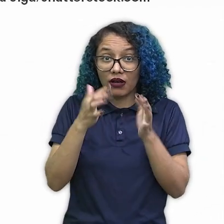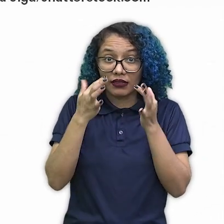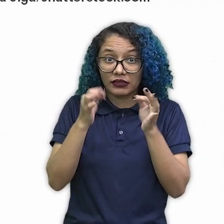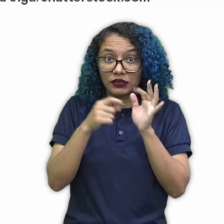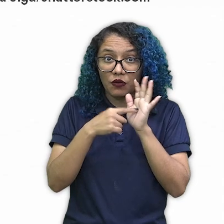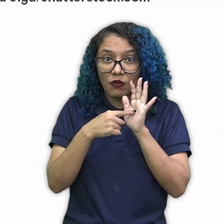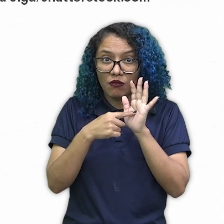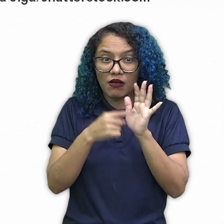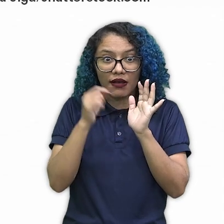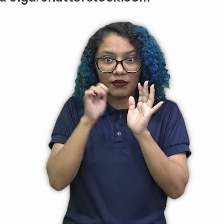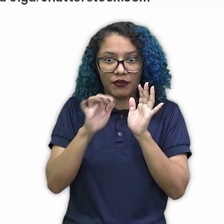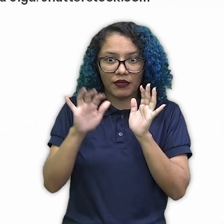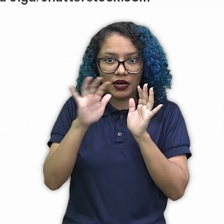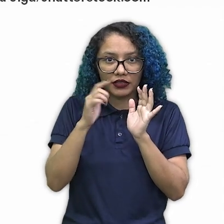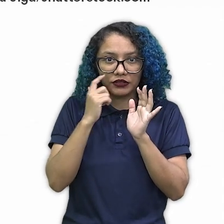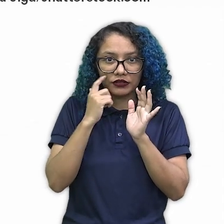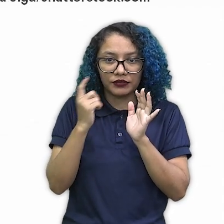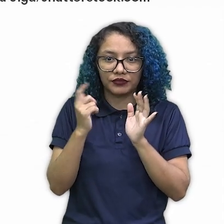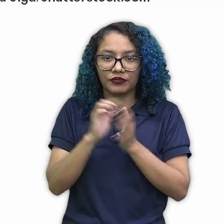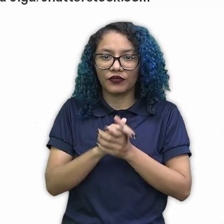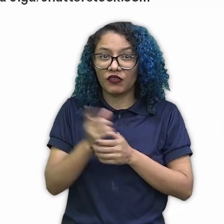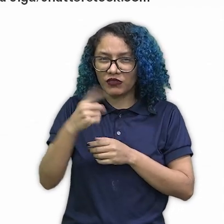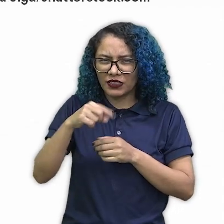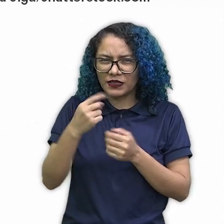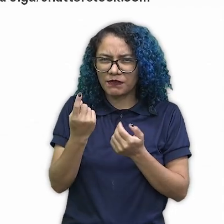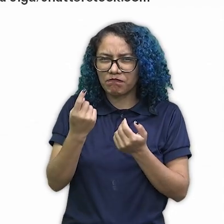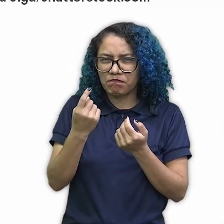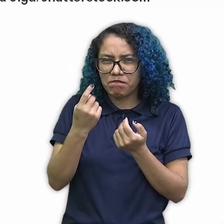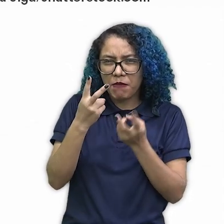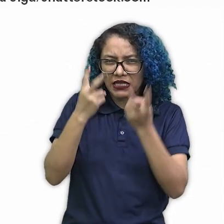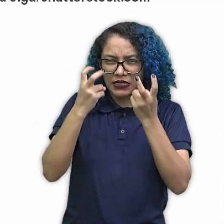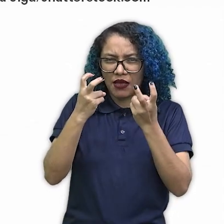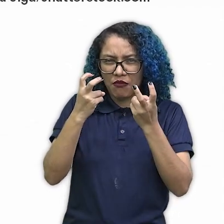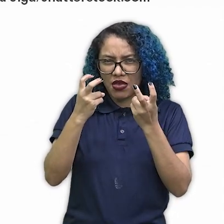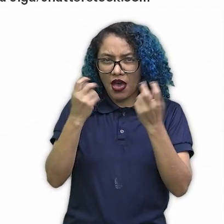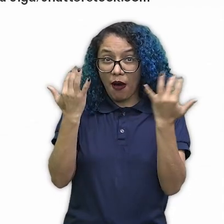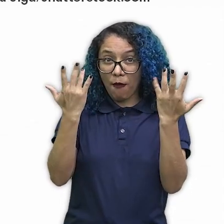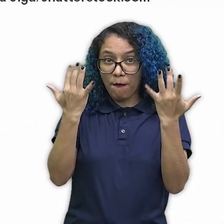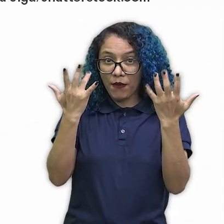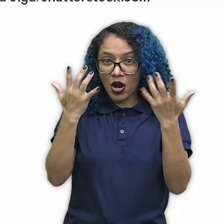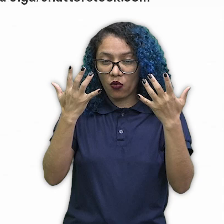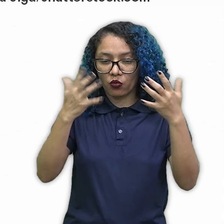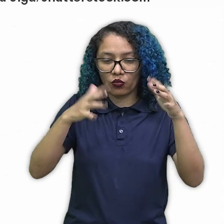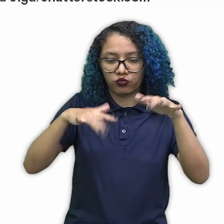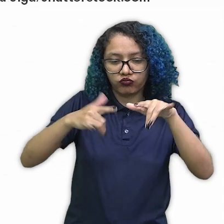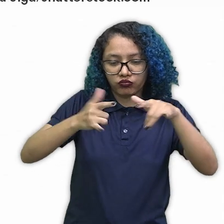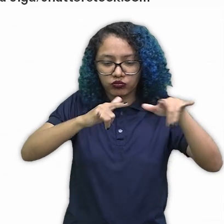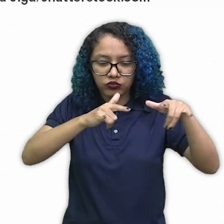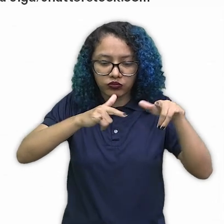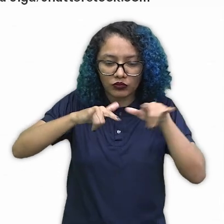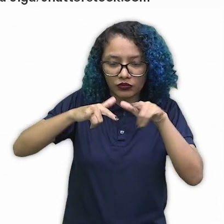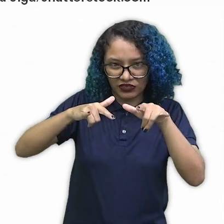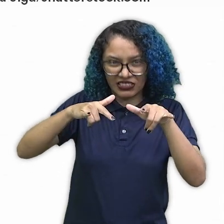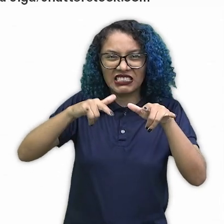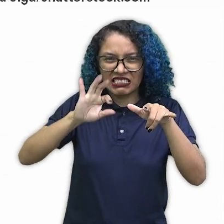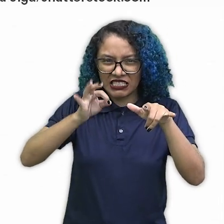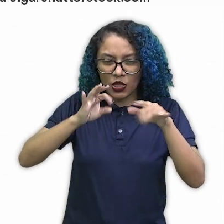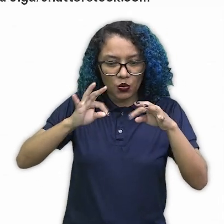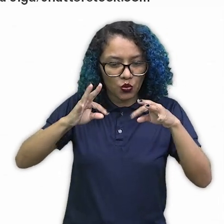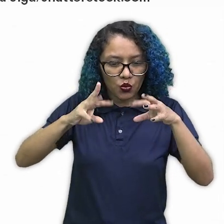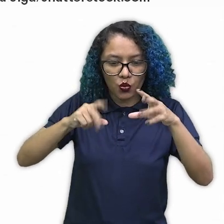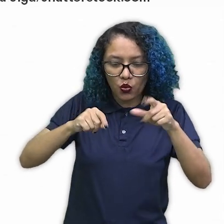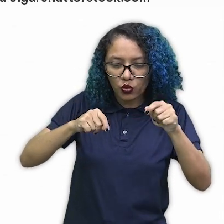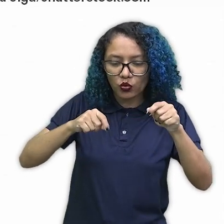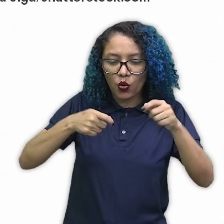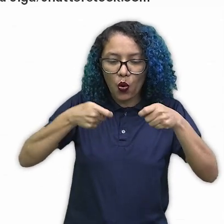aquela imagem ali. Vocês veem muito bem as duas mãos, né? Controlando tudo ali, manipulando tudo.